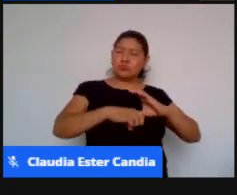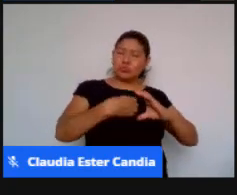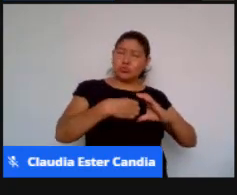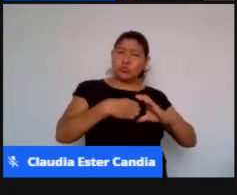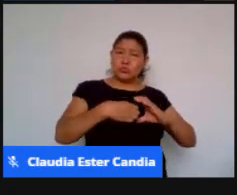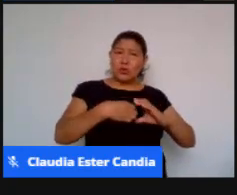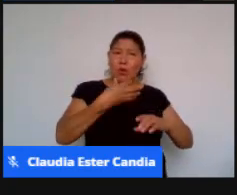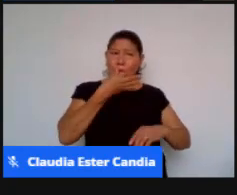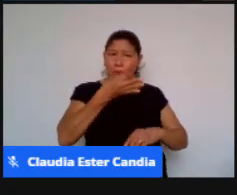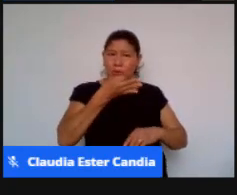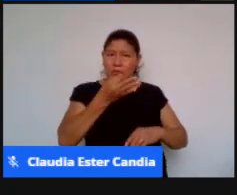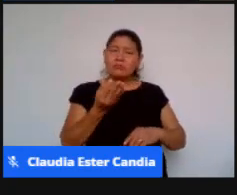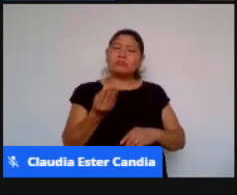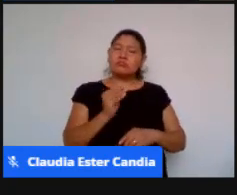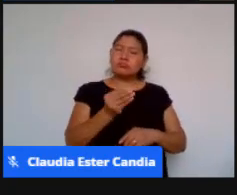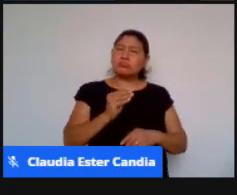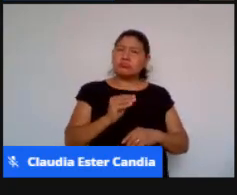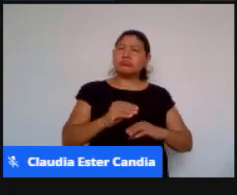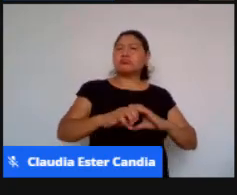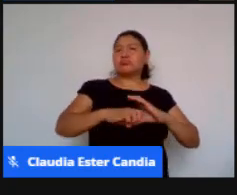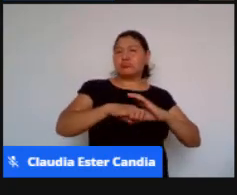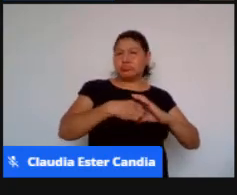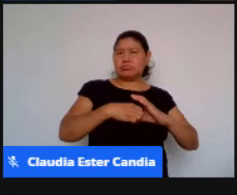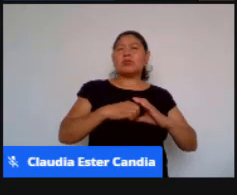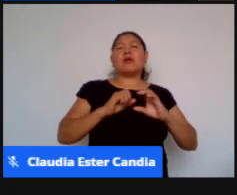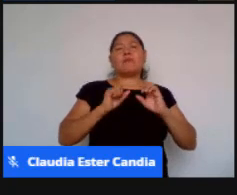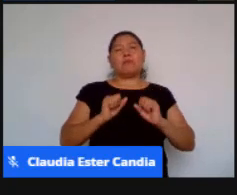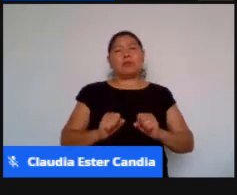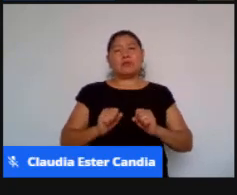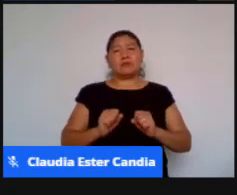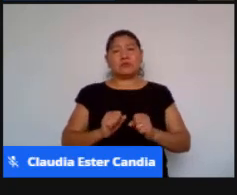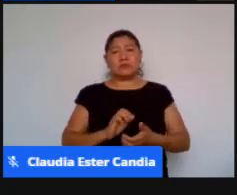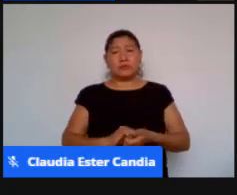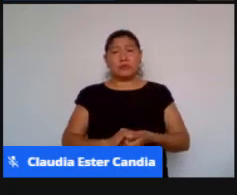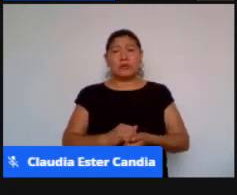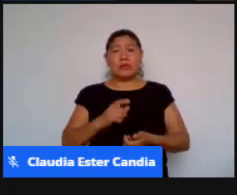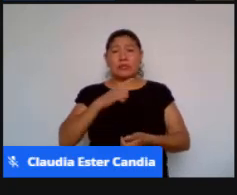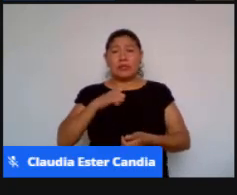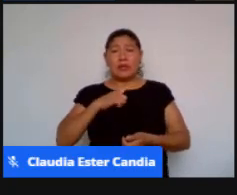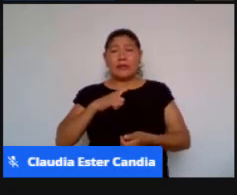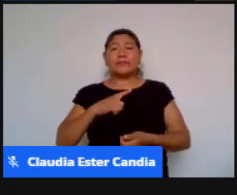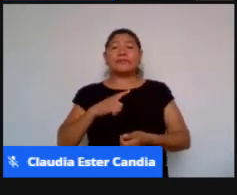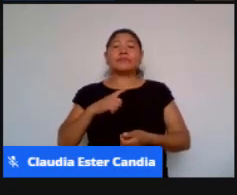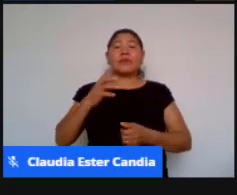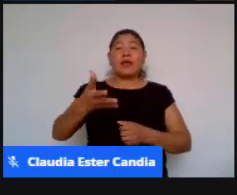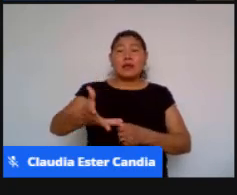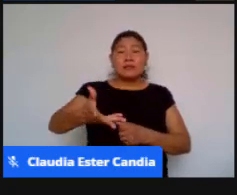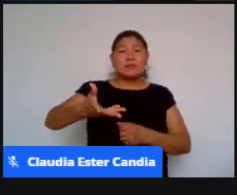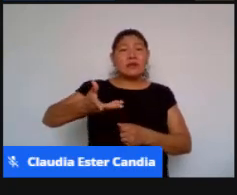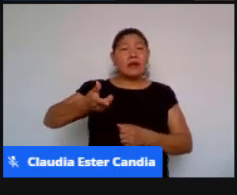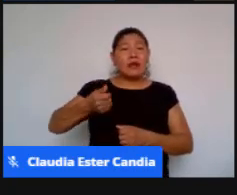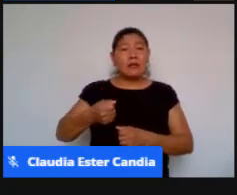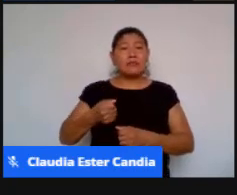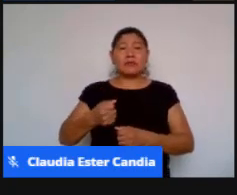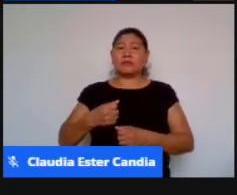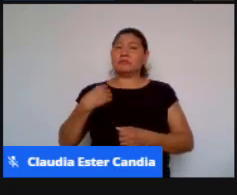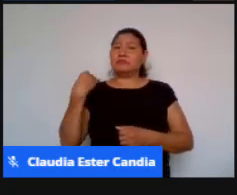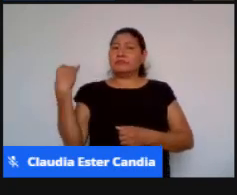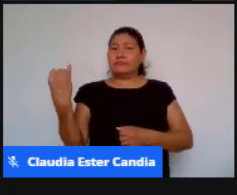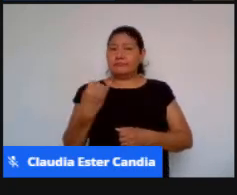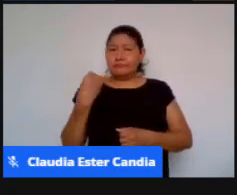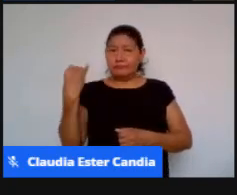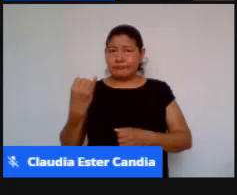colocado isso, mas lembrem, ali estão as habilidades indicadas, que nós achamos essenciais, mas que